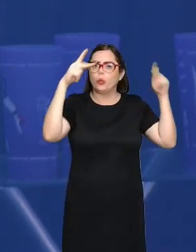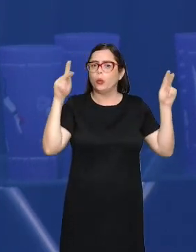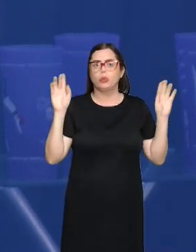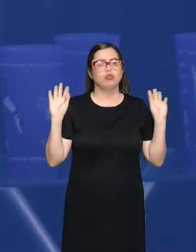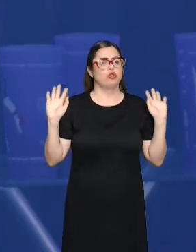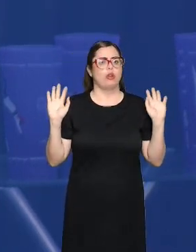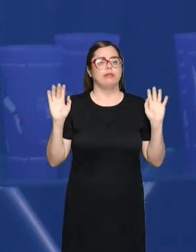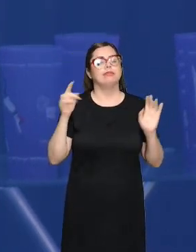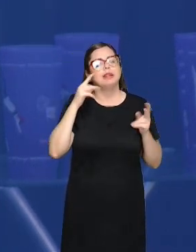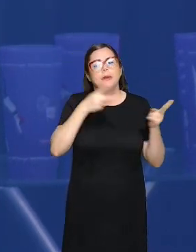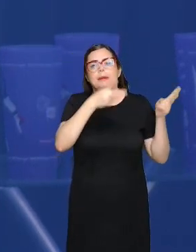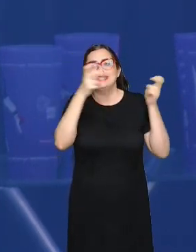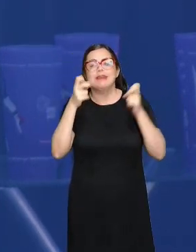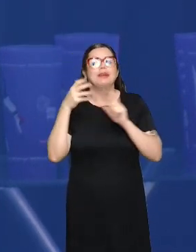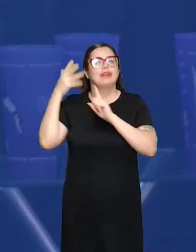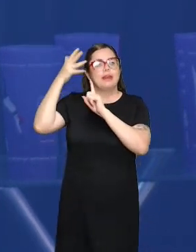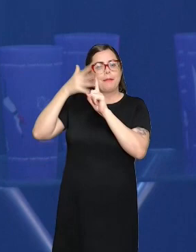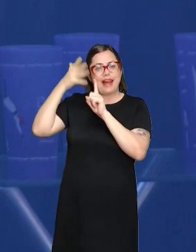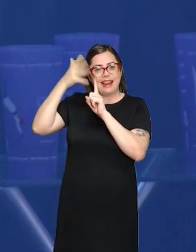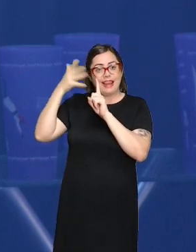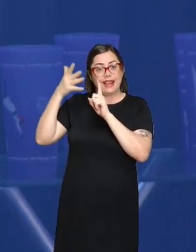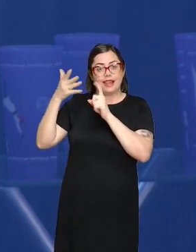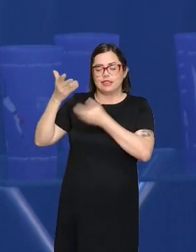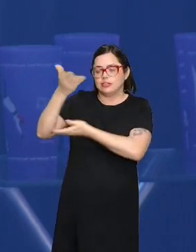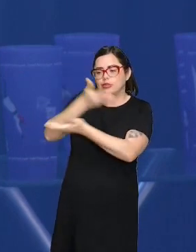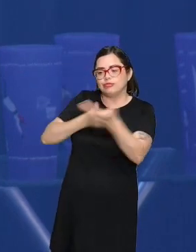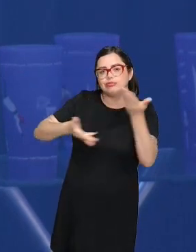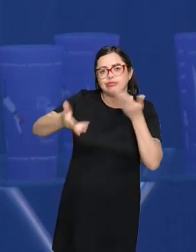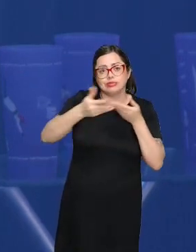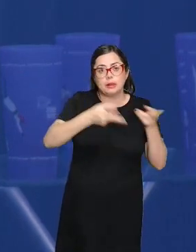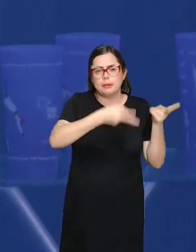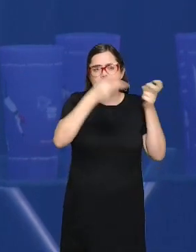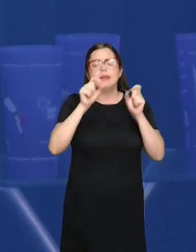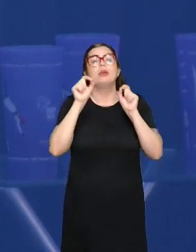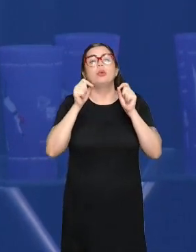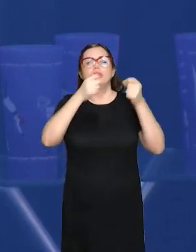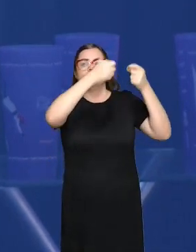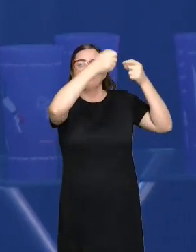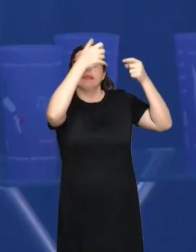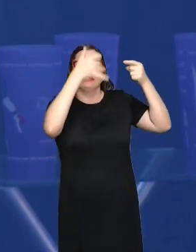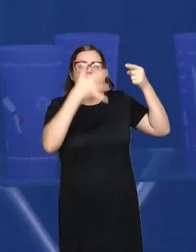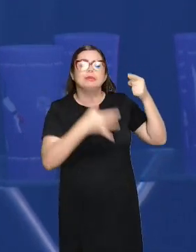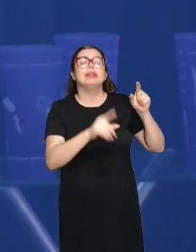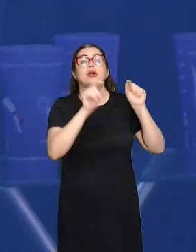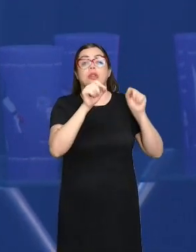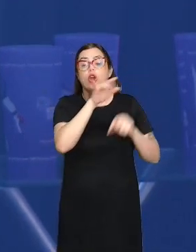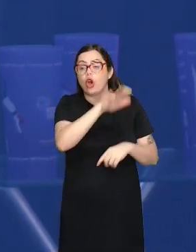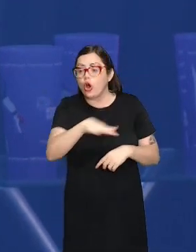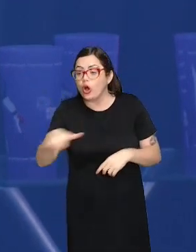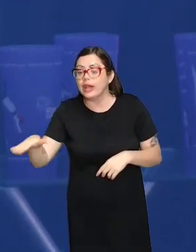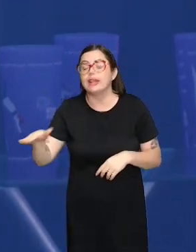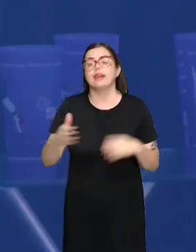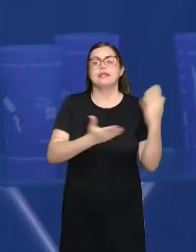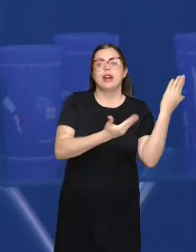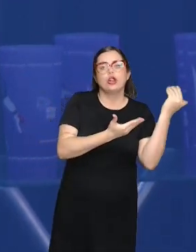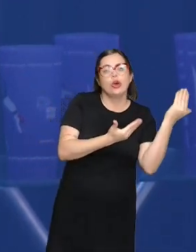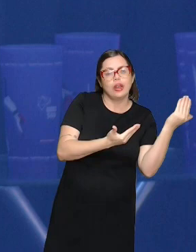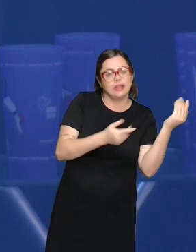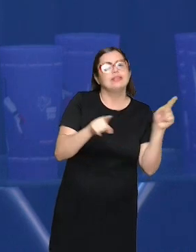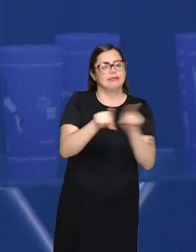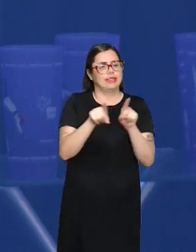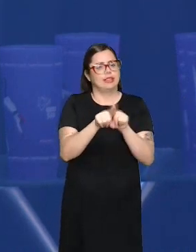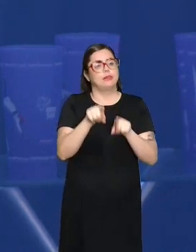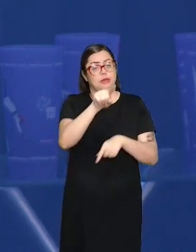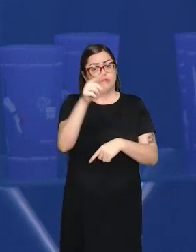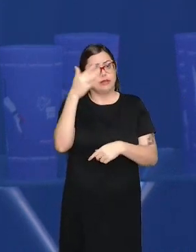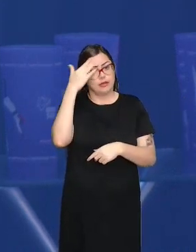e que nas palestras que nós acabamos ministrando, nós sempre cuidamos de falar um pouco disso para as crianças, para os adolescentes, para os jovens também, que é essa ideia